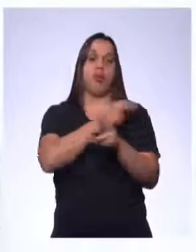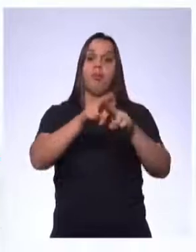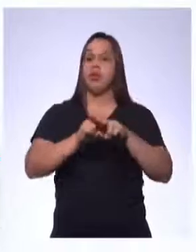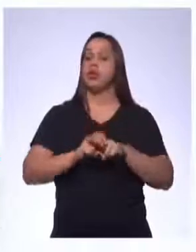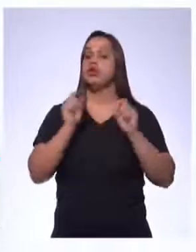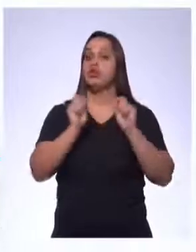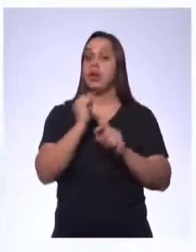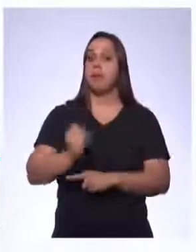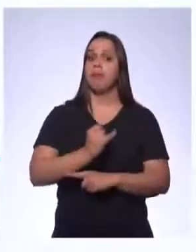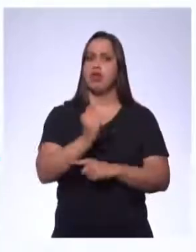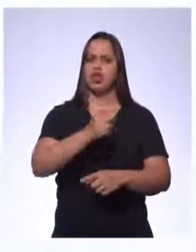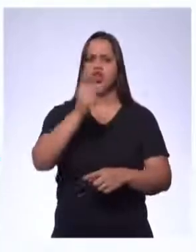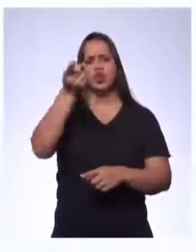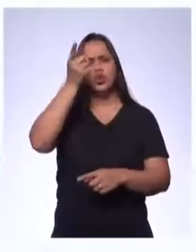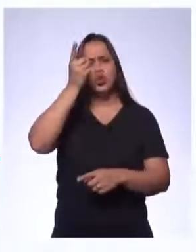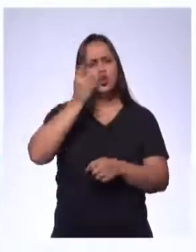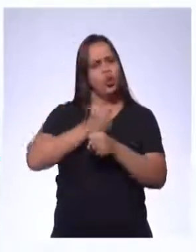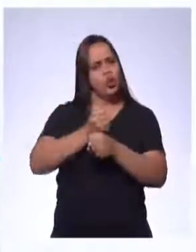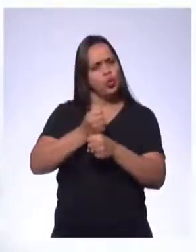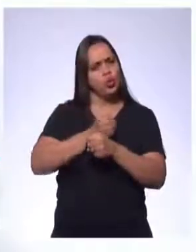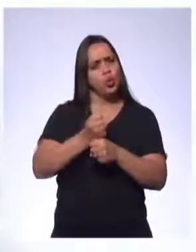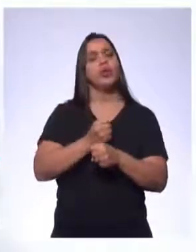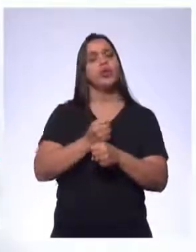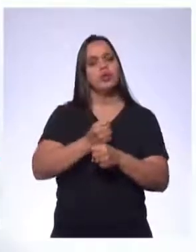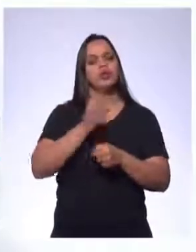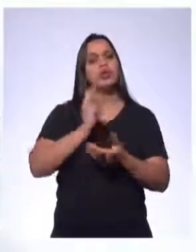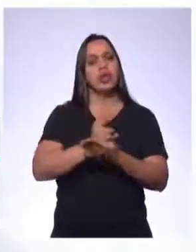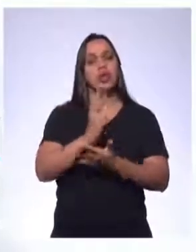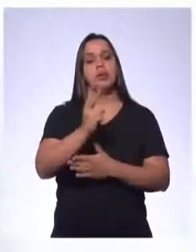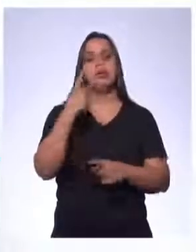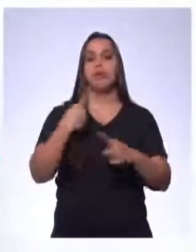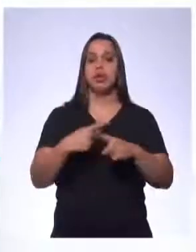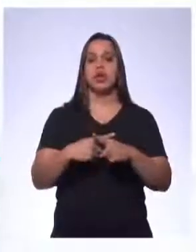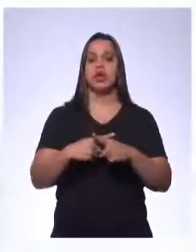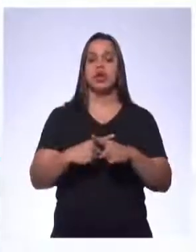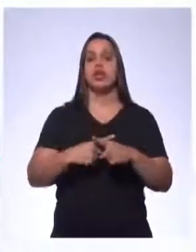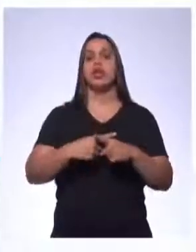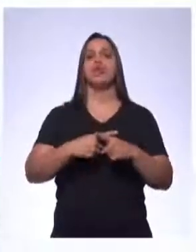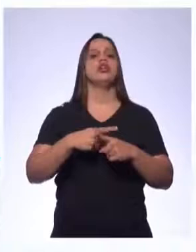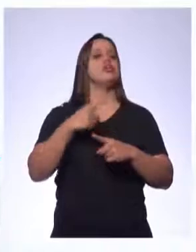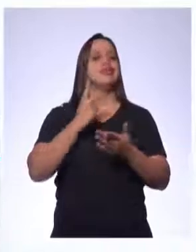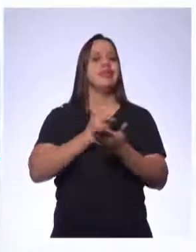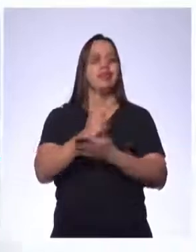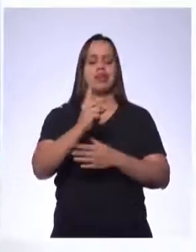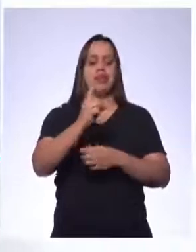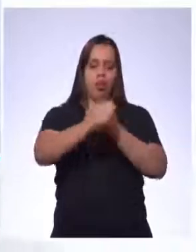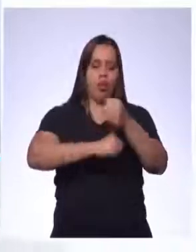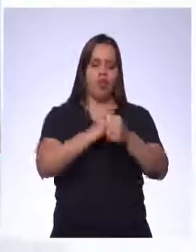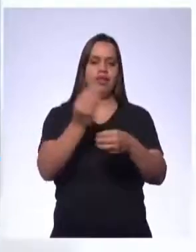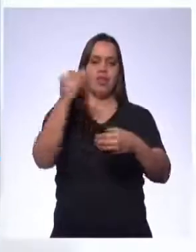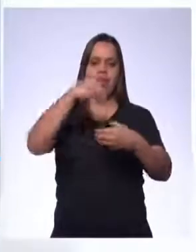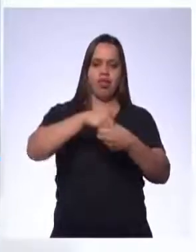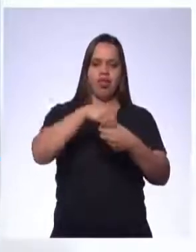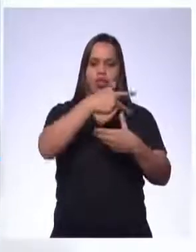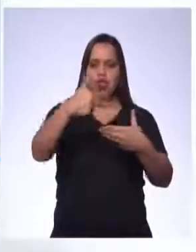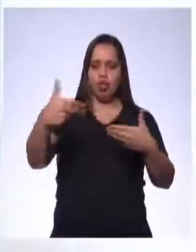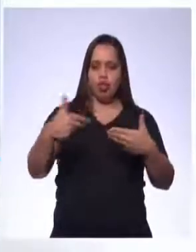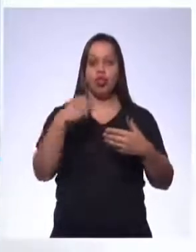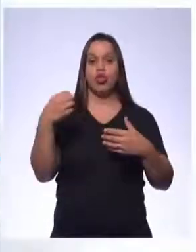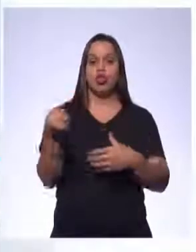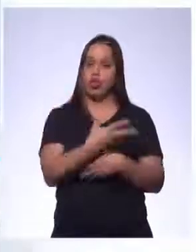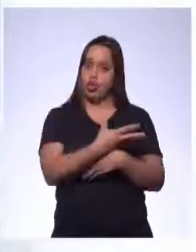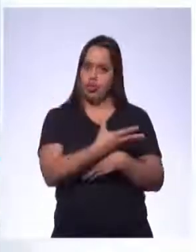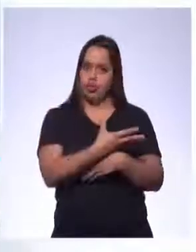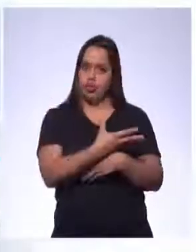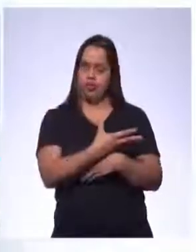a gripe todos os anos. Tá? Cada ano vai ter uma safra diferente, a gente pode colocar assim. Tá bom? Então é diferente daquela vacina